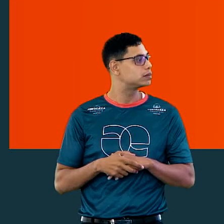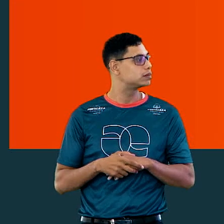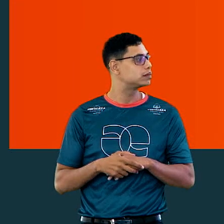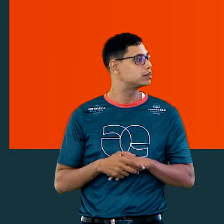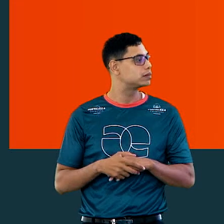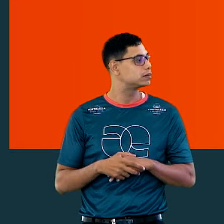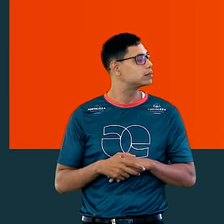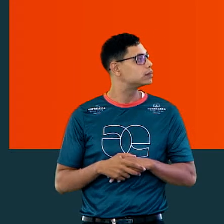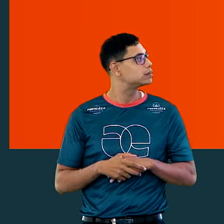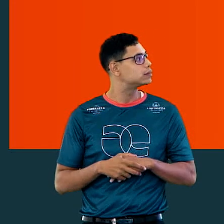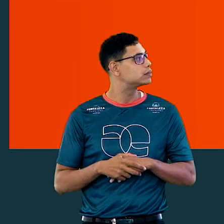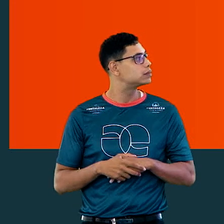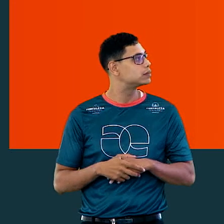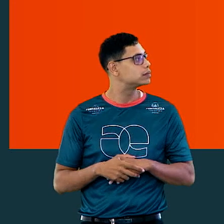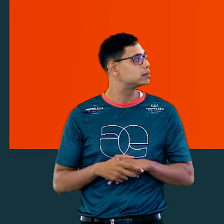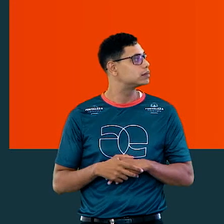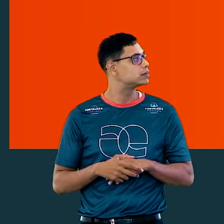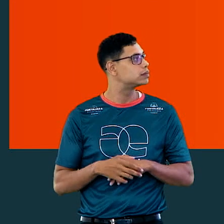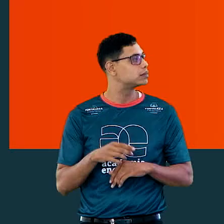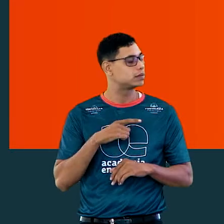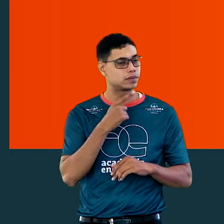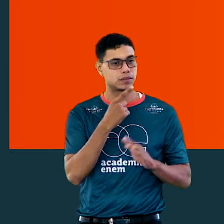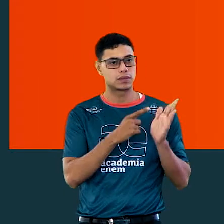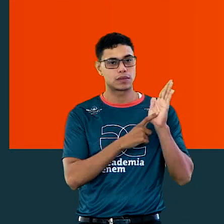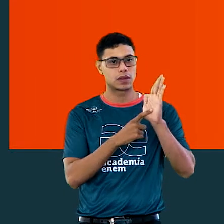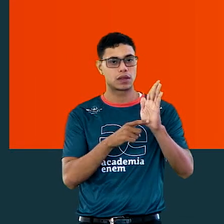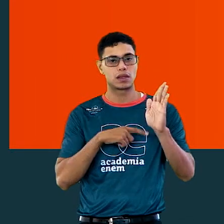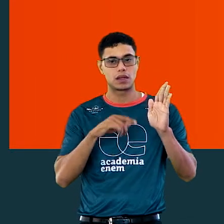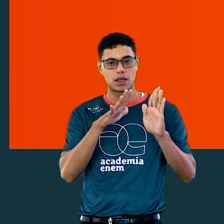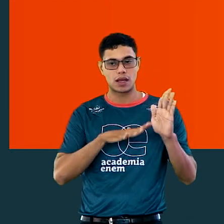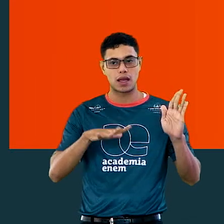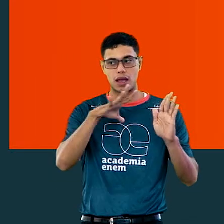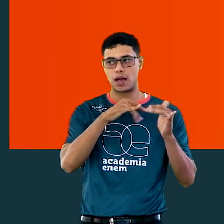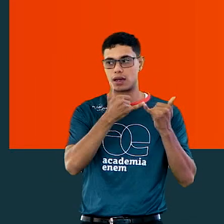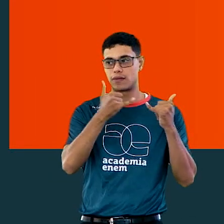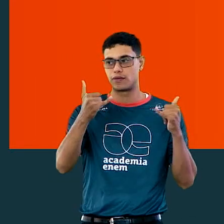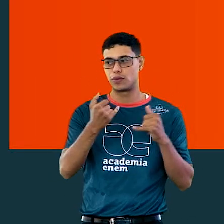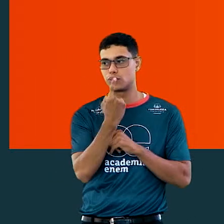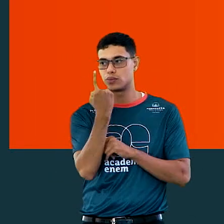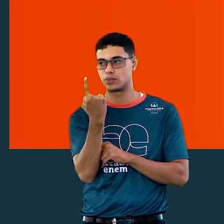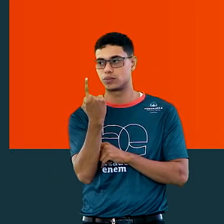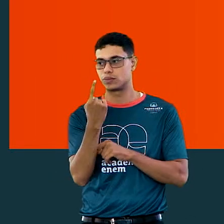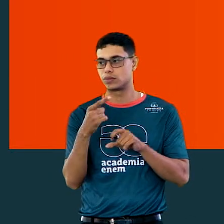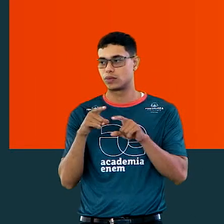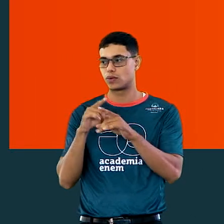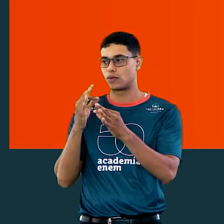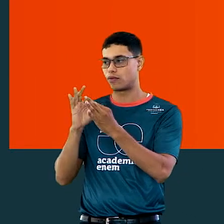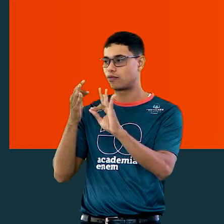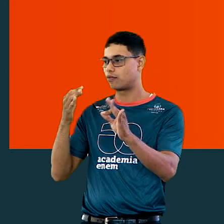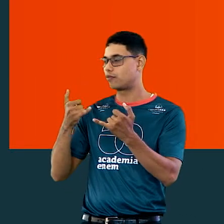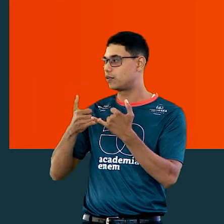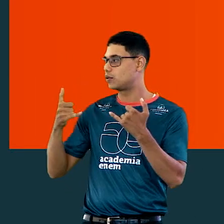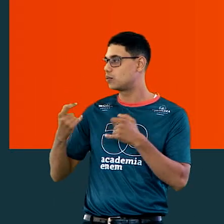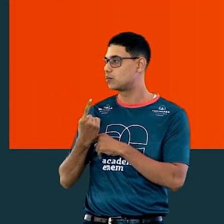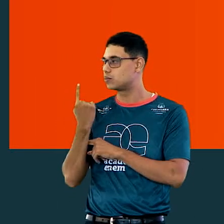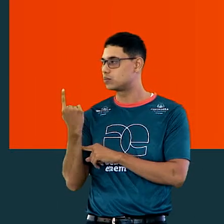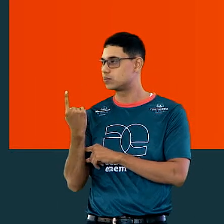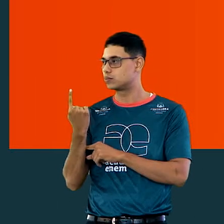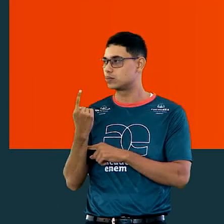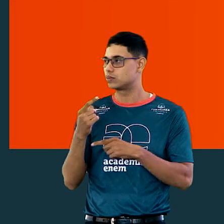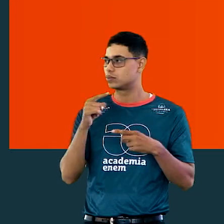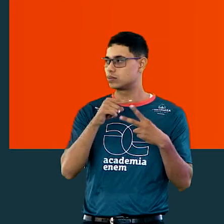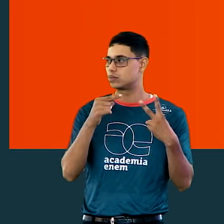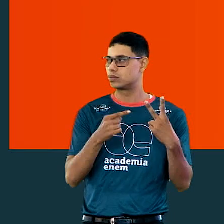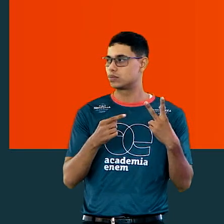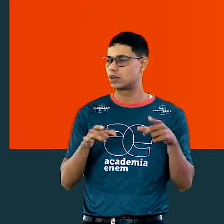você observa que ele mostra a área do fio 1, o comprimento do fio 1. E faz isso